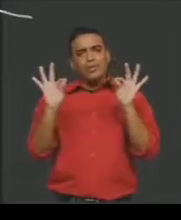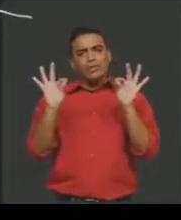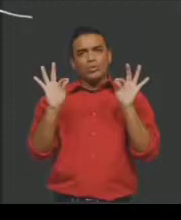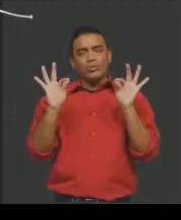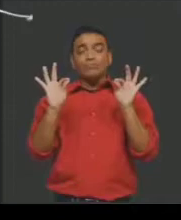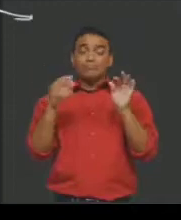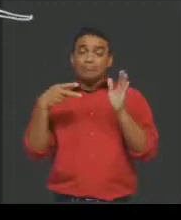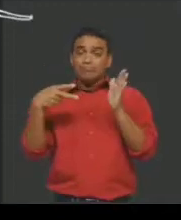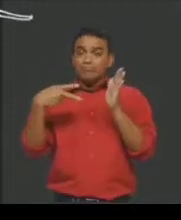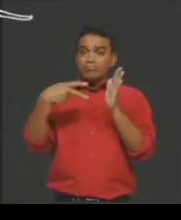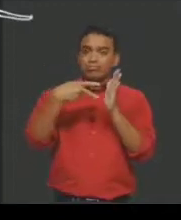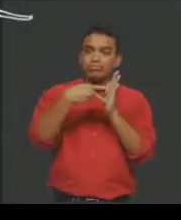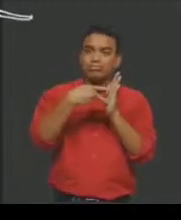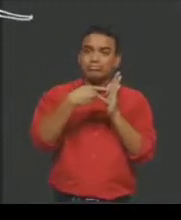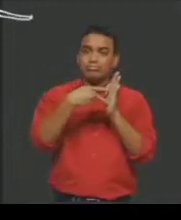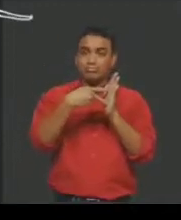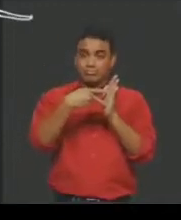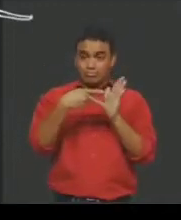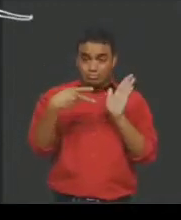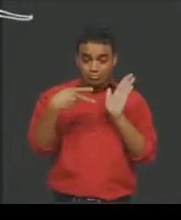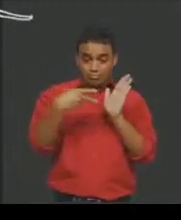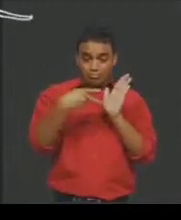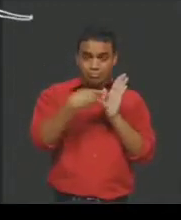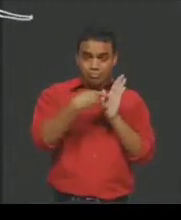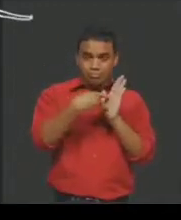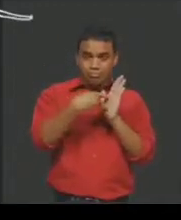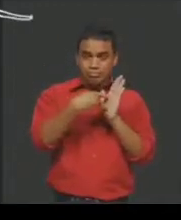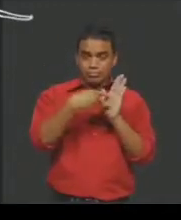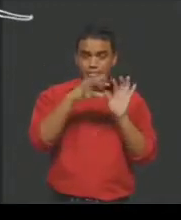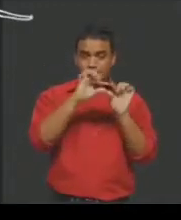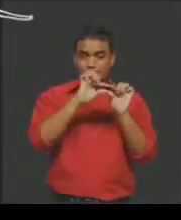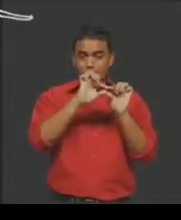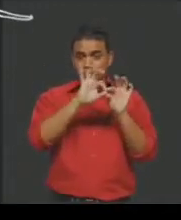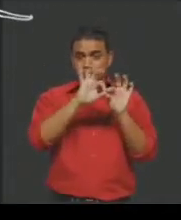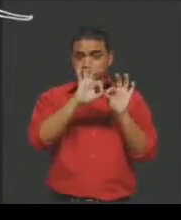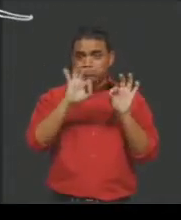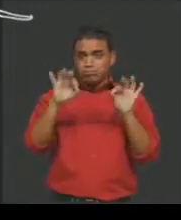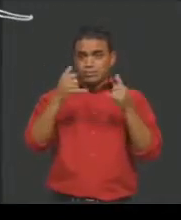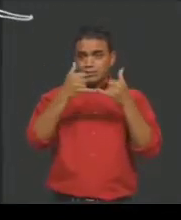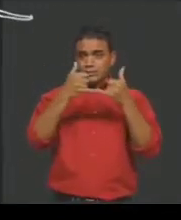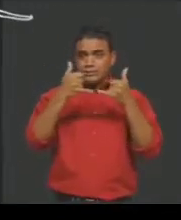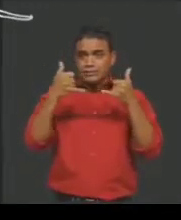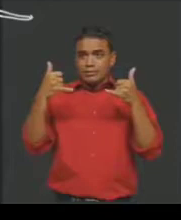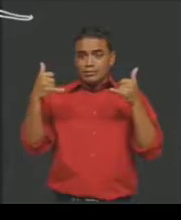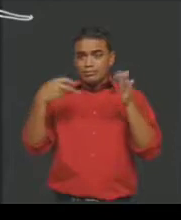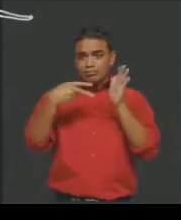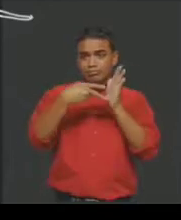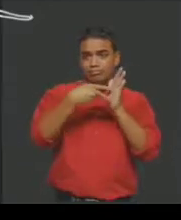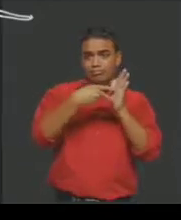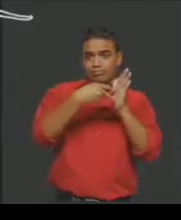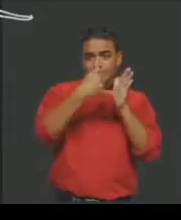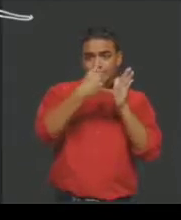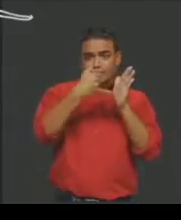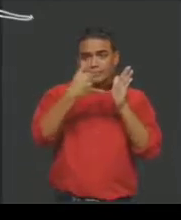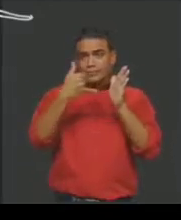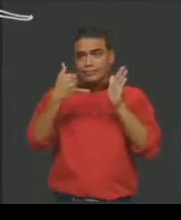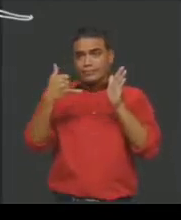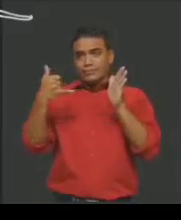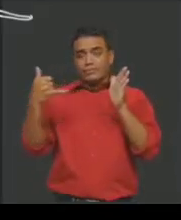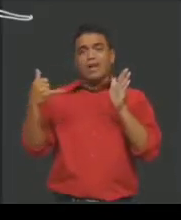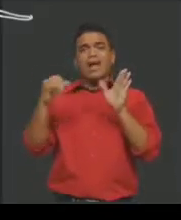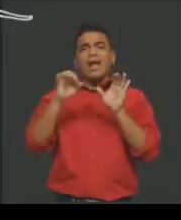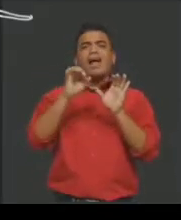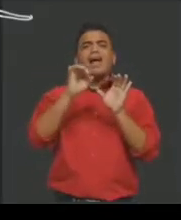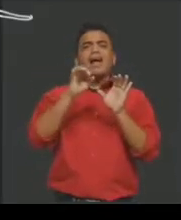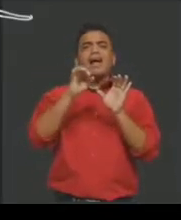né? Na verdade ele é um fio duplo, ele volta também. E aí você tem várias lâmpadazinhas ligadas nele, né? Vou colocar aqui de